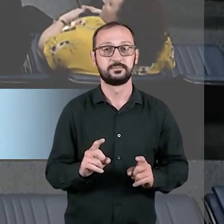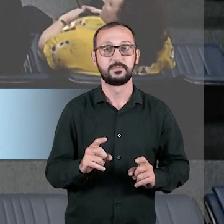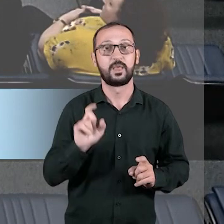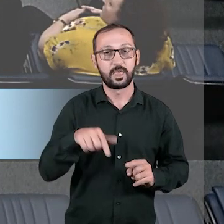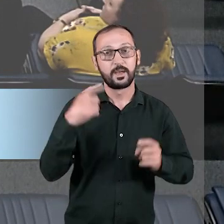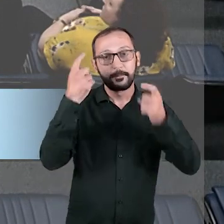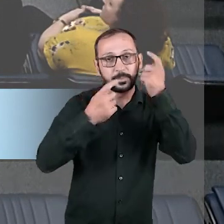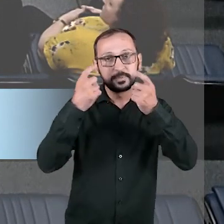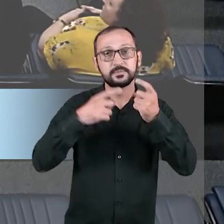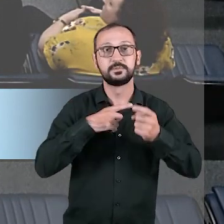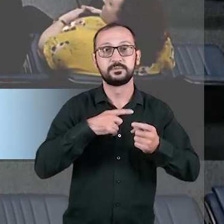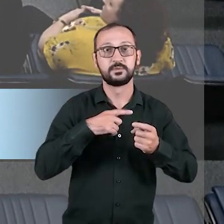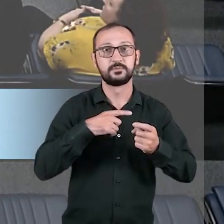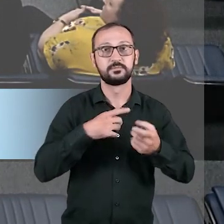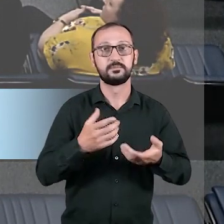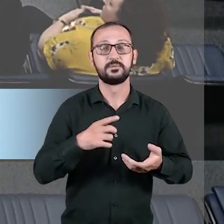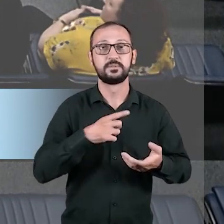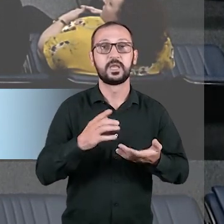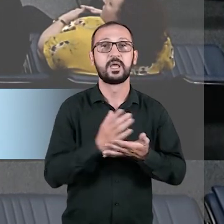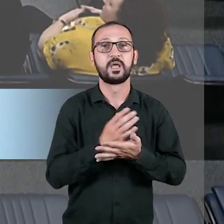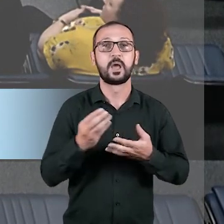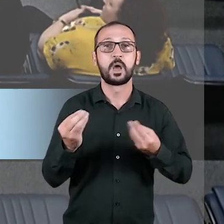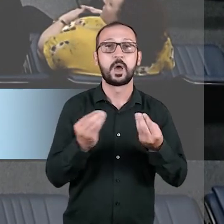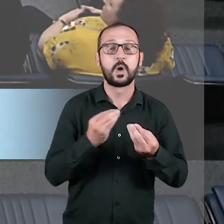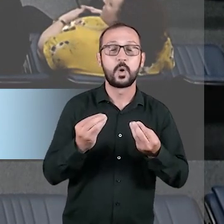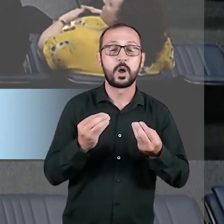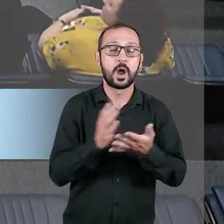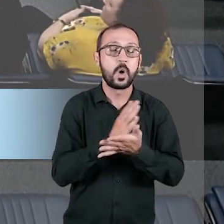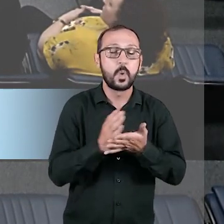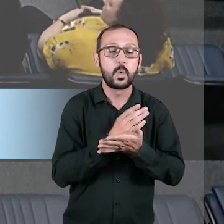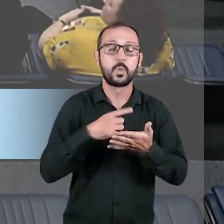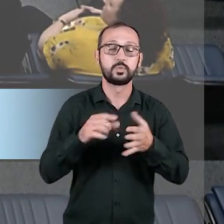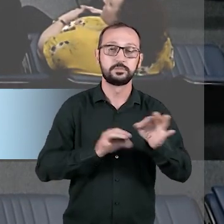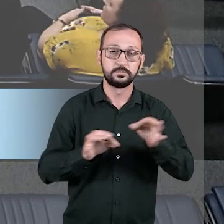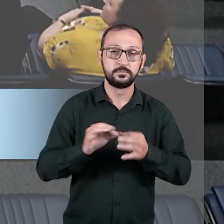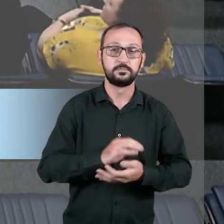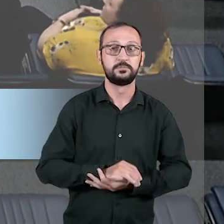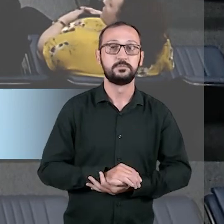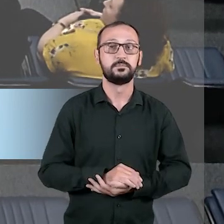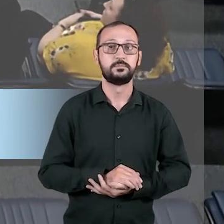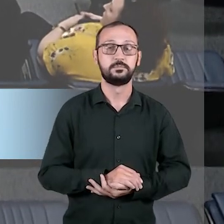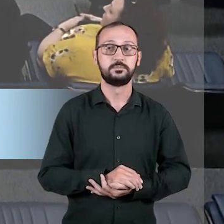Então, é uma preocupação que eu tenho. Então, existe algum preparativo para isso?